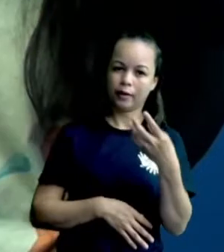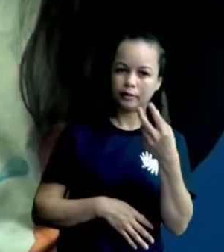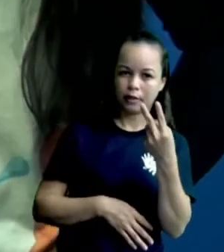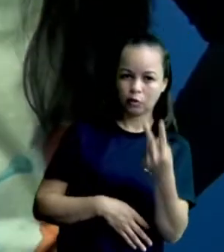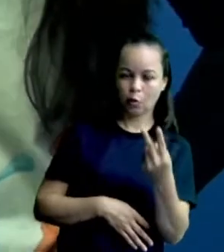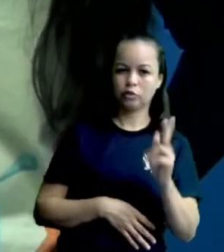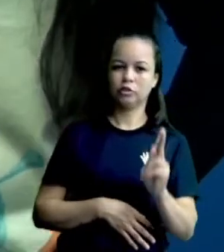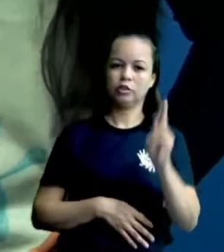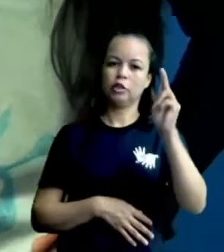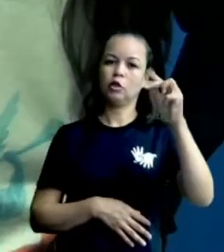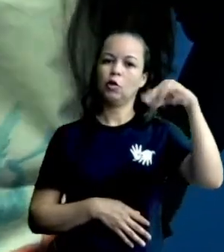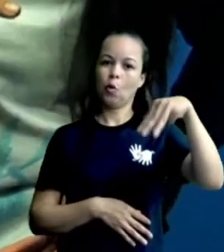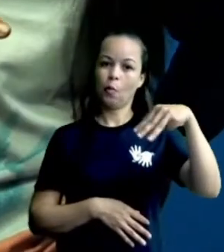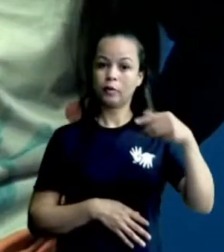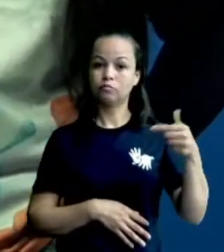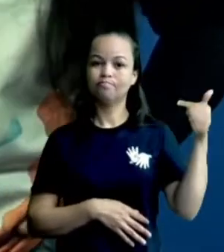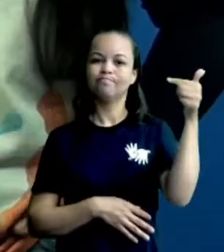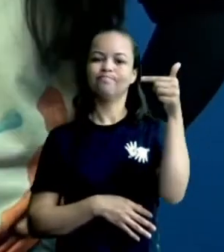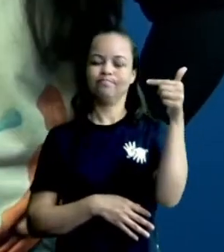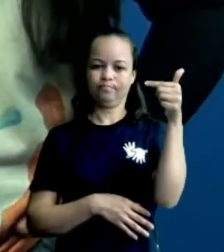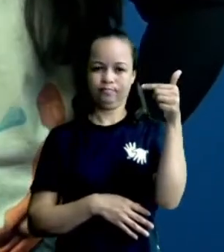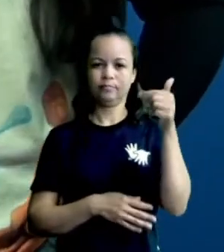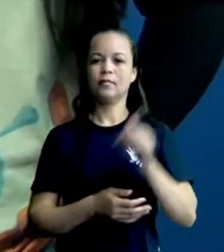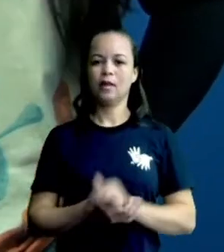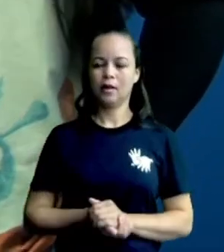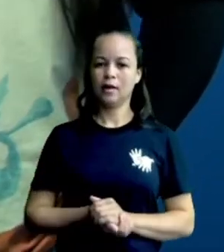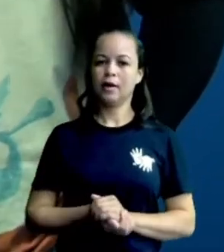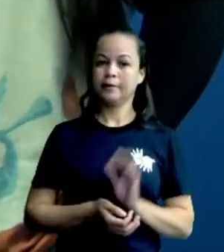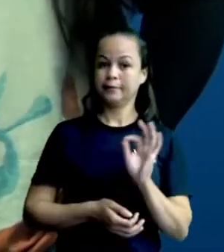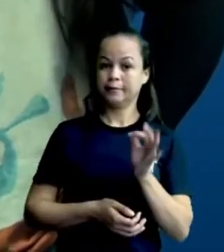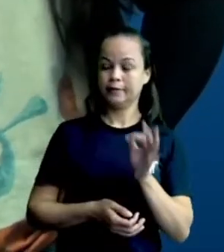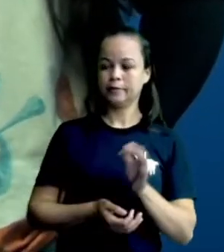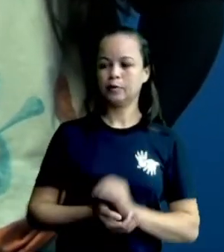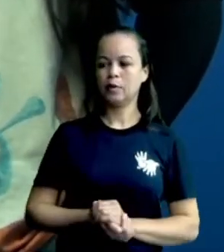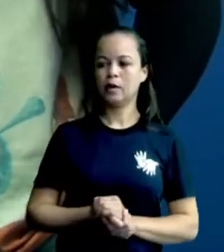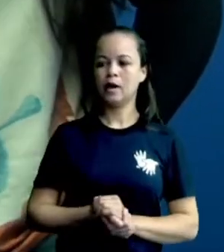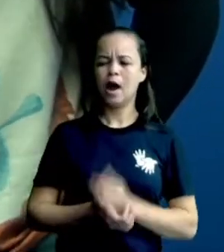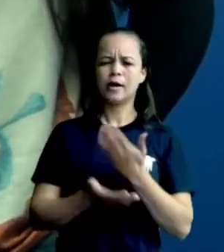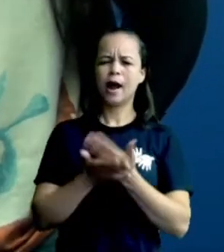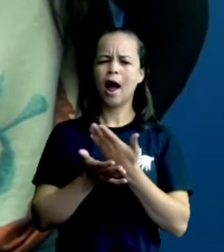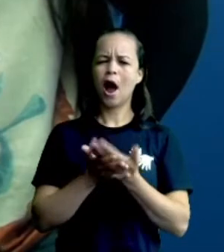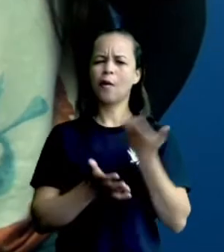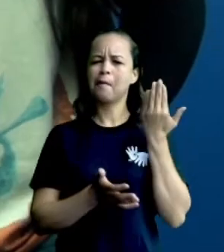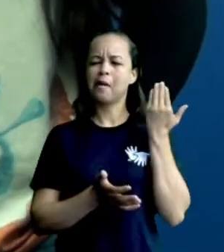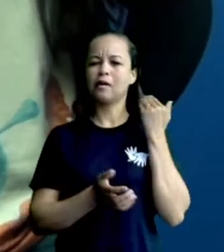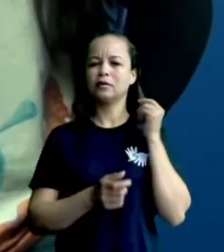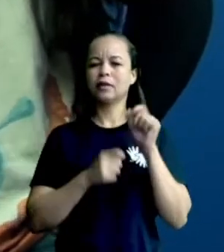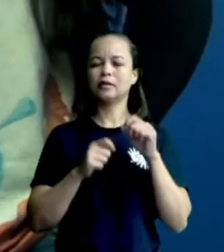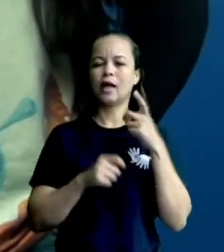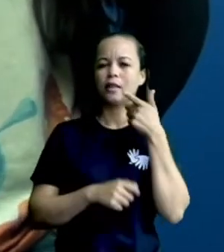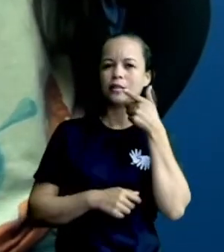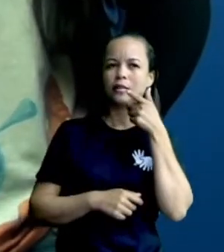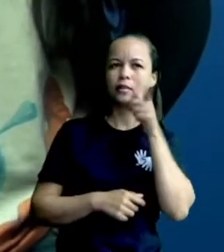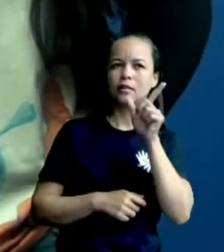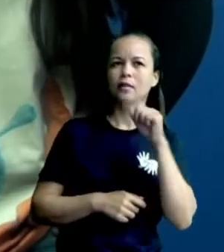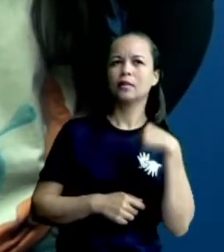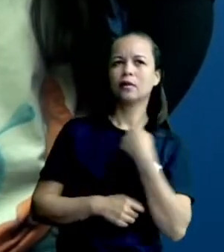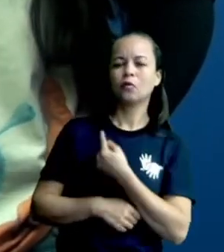335.942 quilômetros quadrados, tá certo? Em uma aula anterior, nós